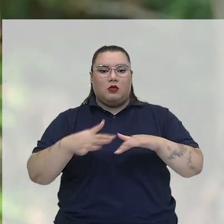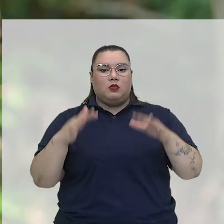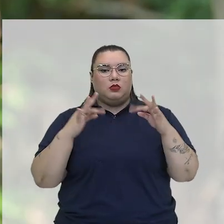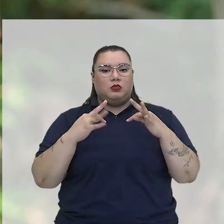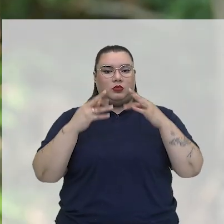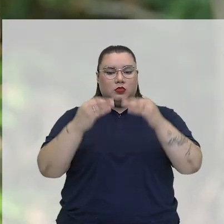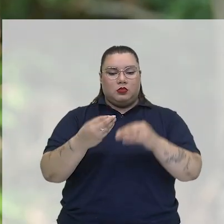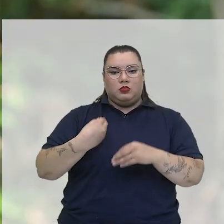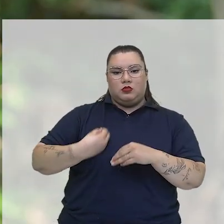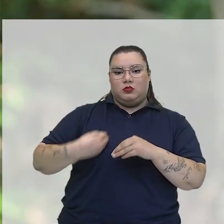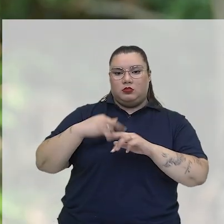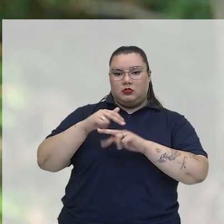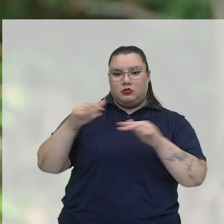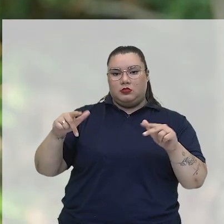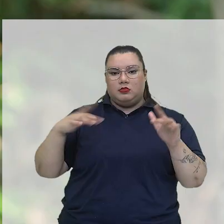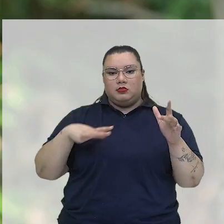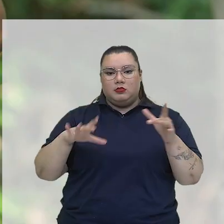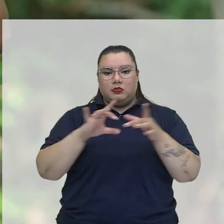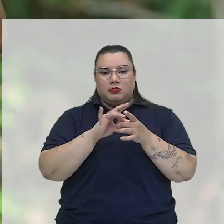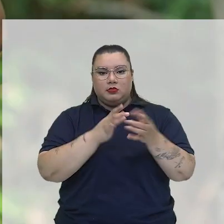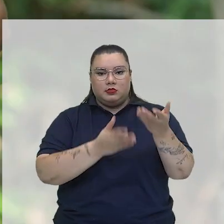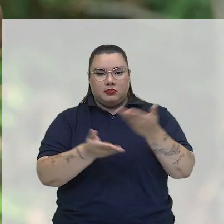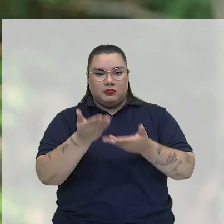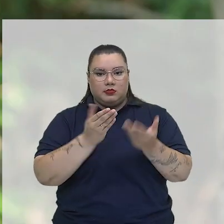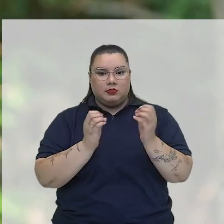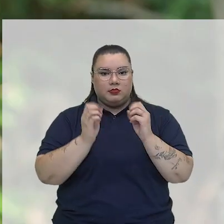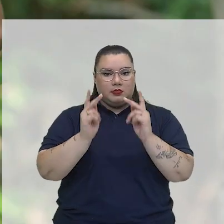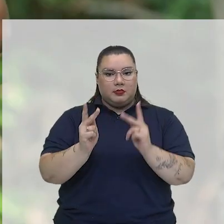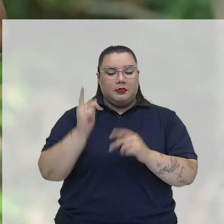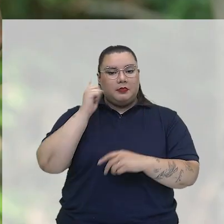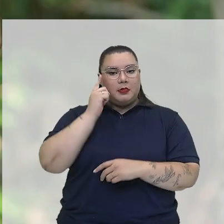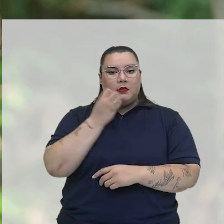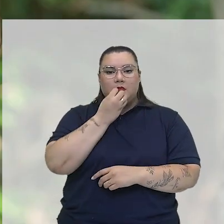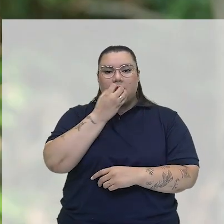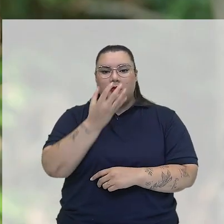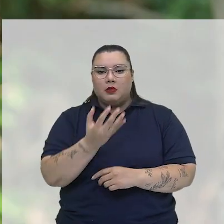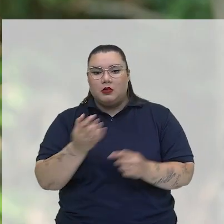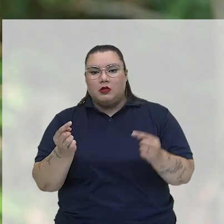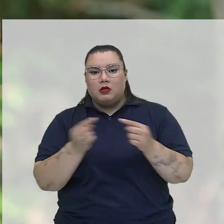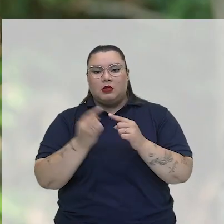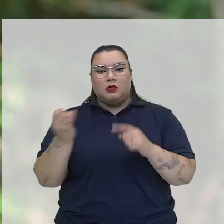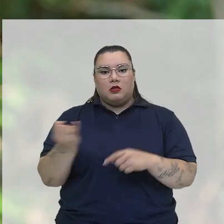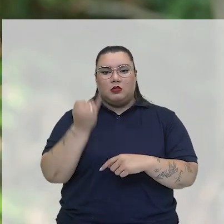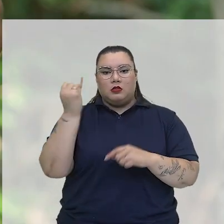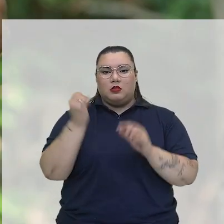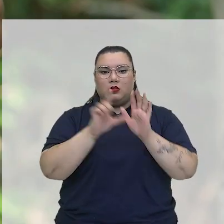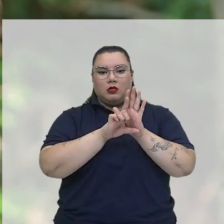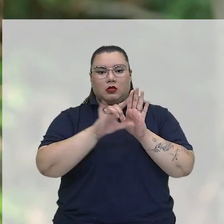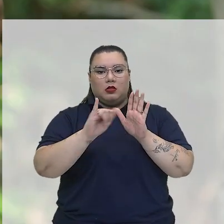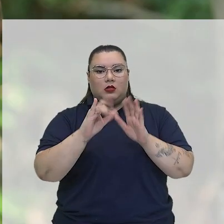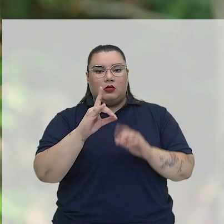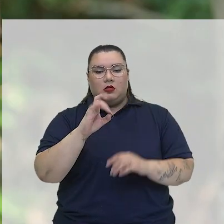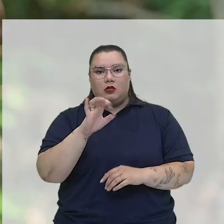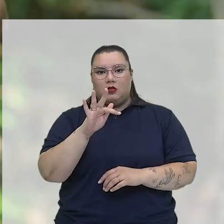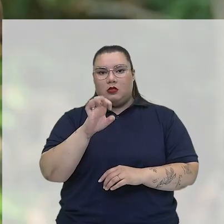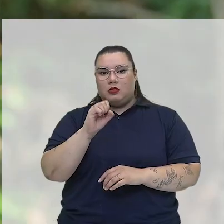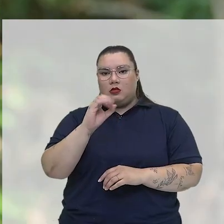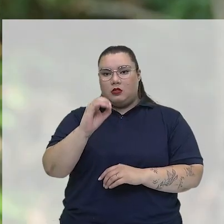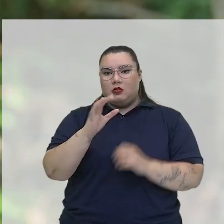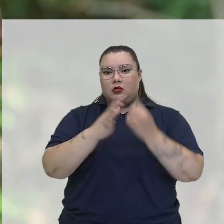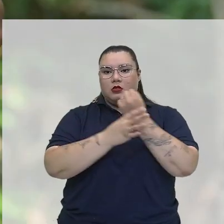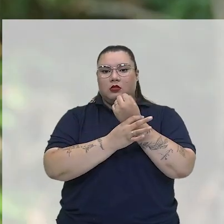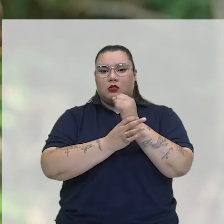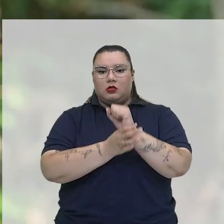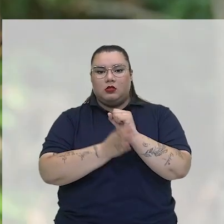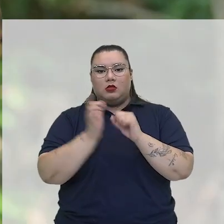vivos que estão ali interagindo. Então, pense bem sobre a importância da lei do defeso para garantir